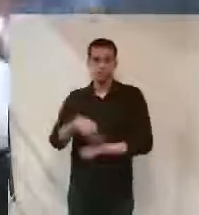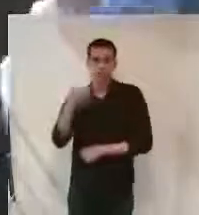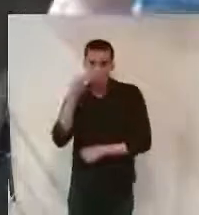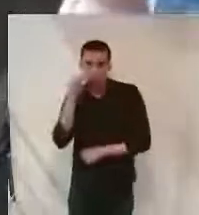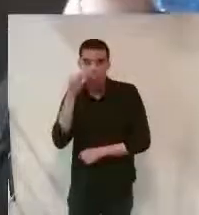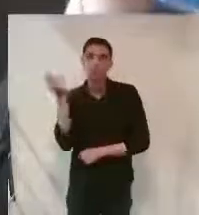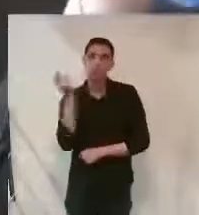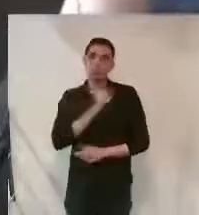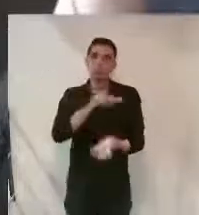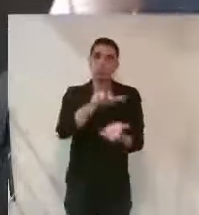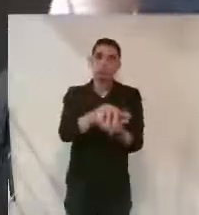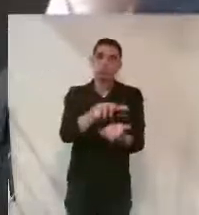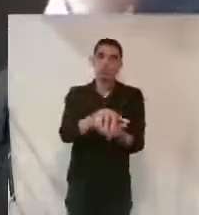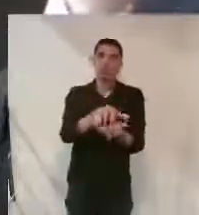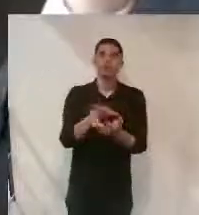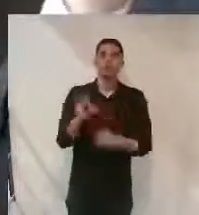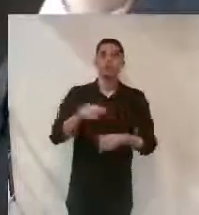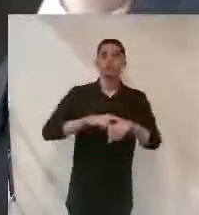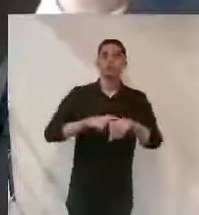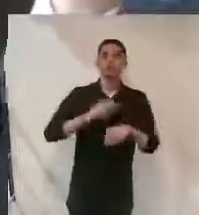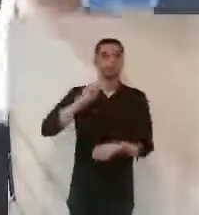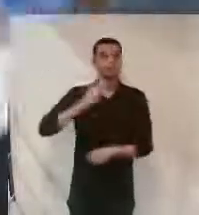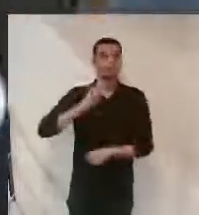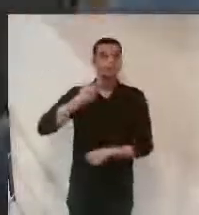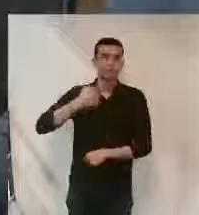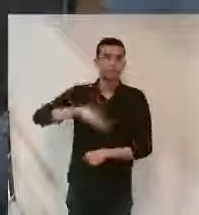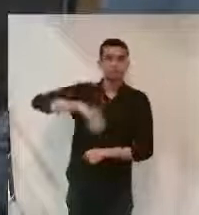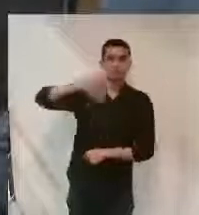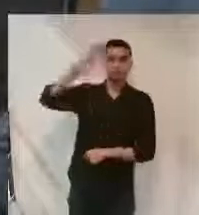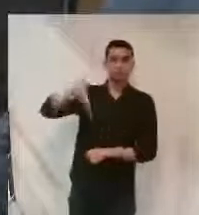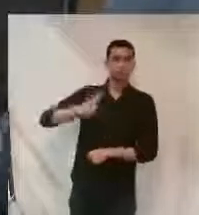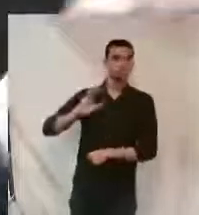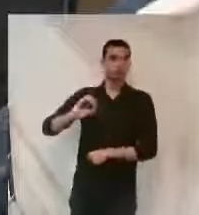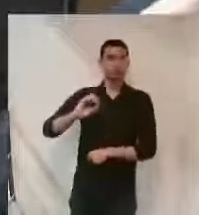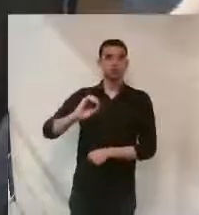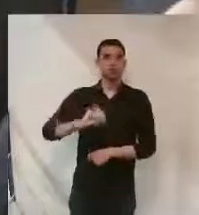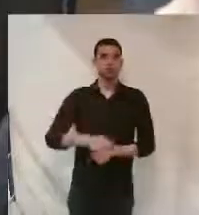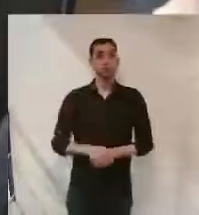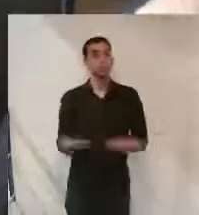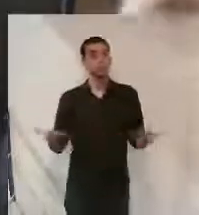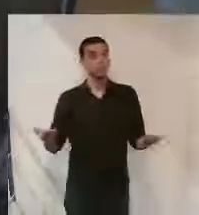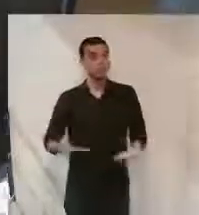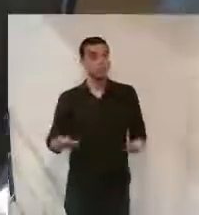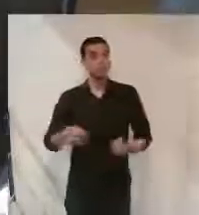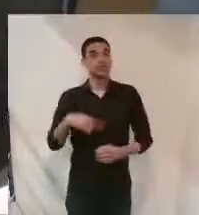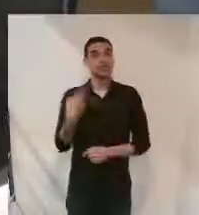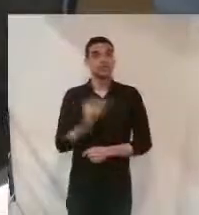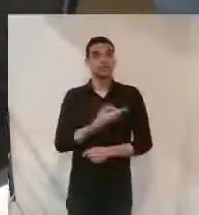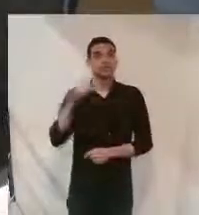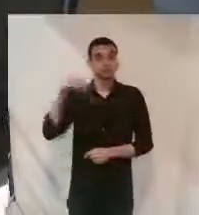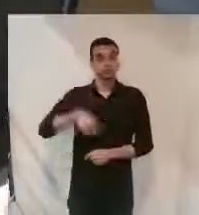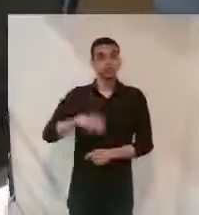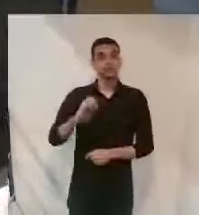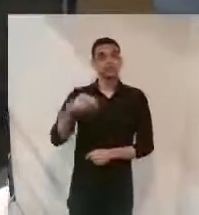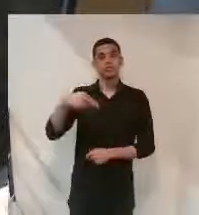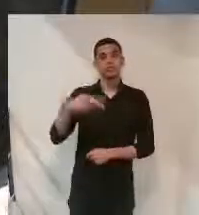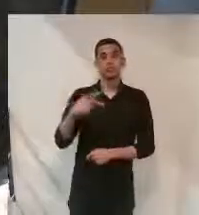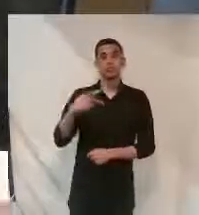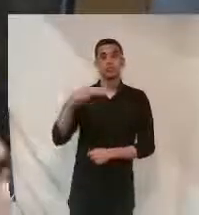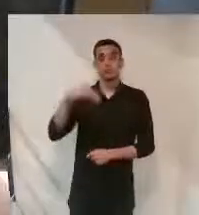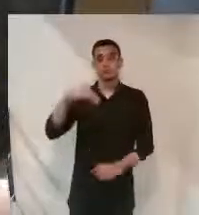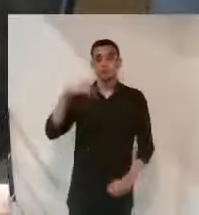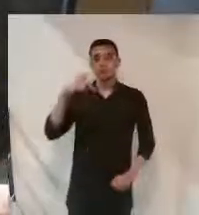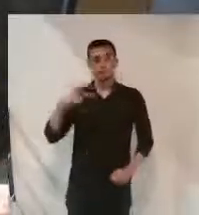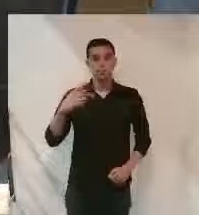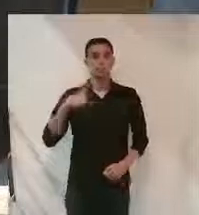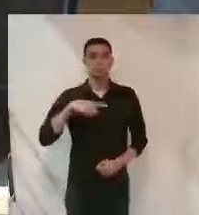Pernambuco Verde Lixão Zero, que está hoje no Conselho Nacional do Ministério Público, no prêmio do